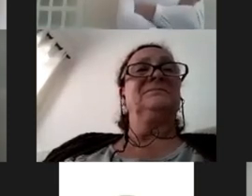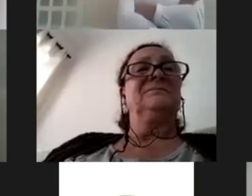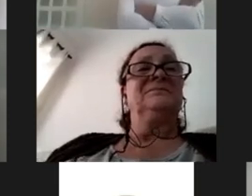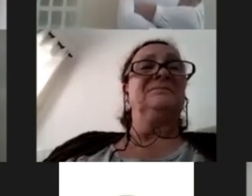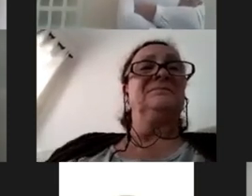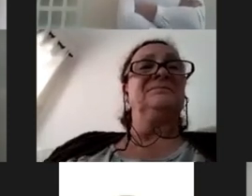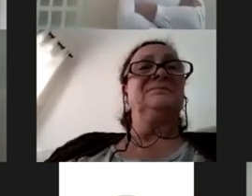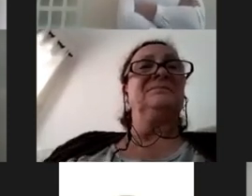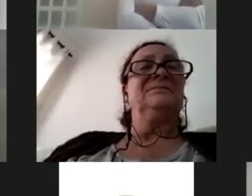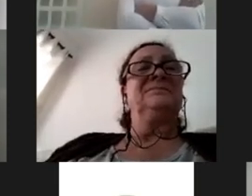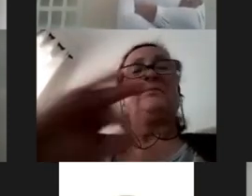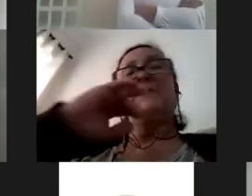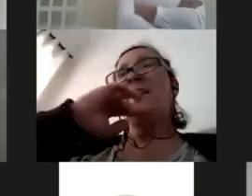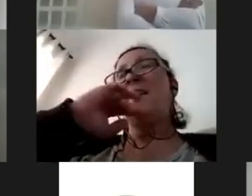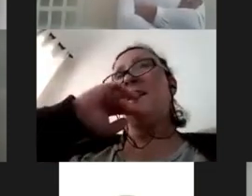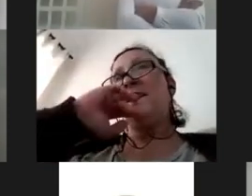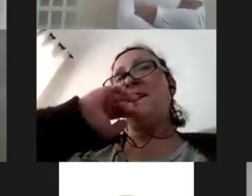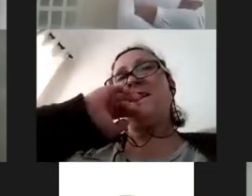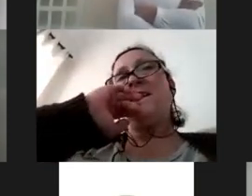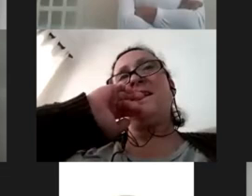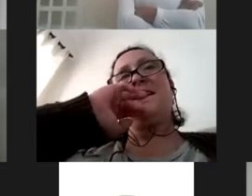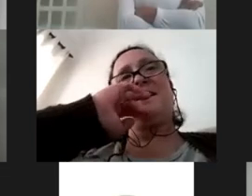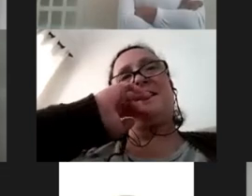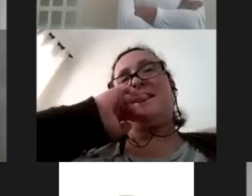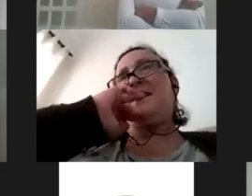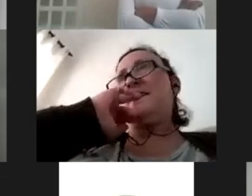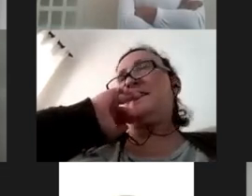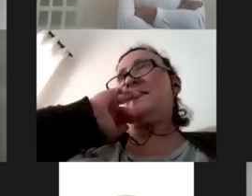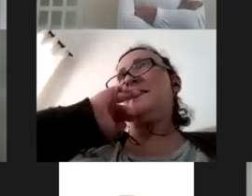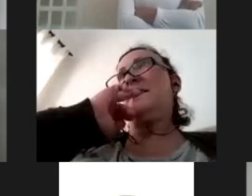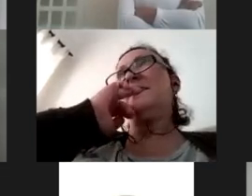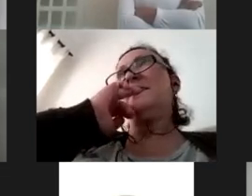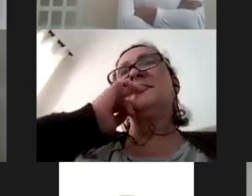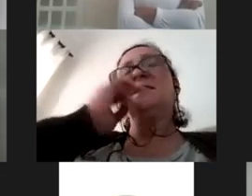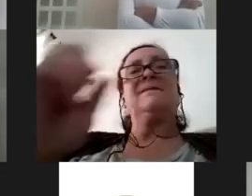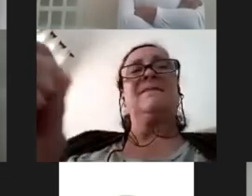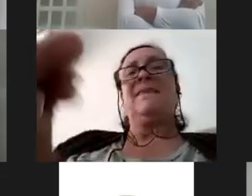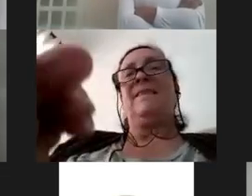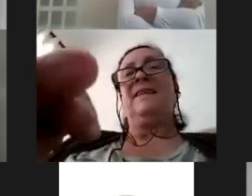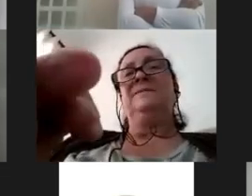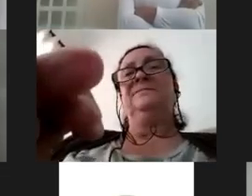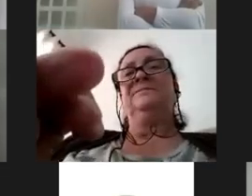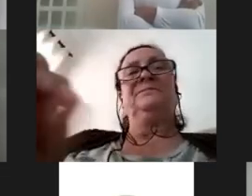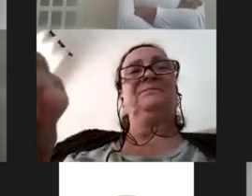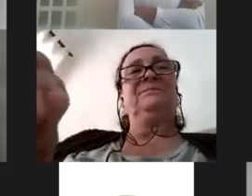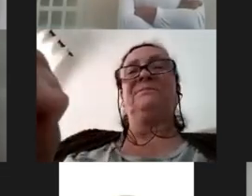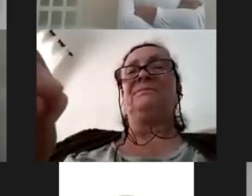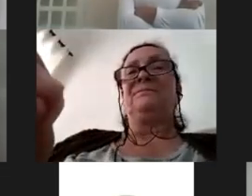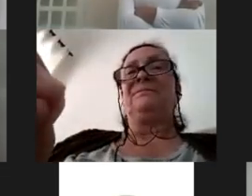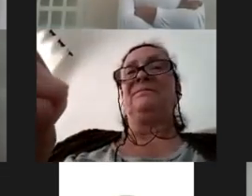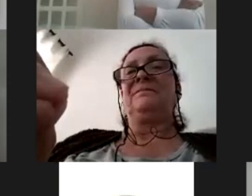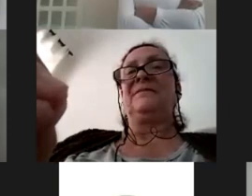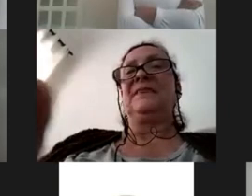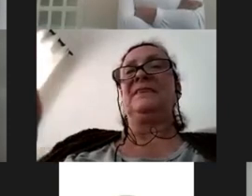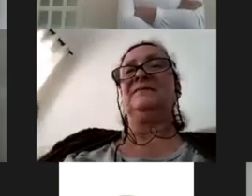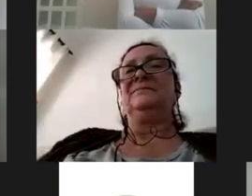me respondeu isso, né, mas eu pensei, não... Eu vou estimular devagarinho e vou dar jeito. Com a ajuda do senhor, estou